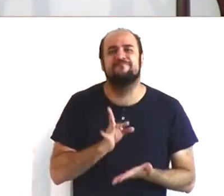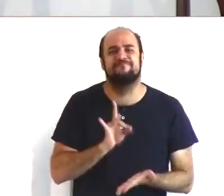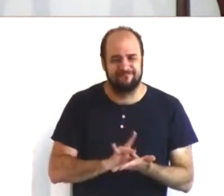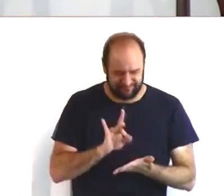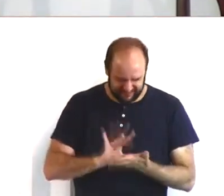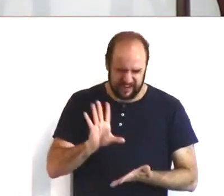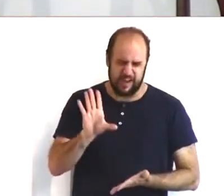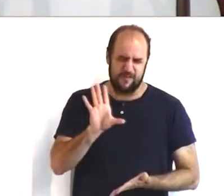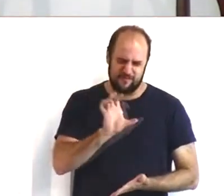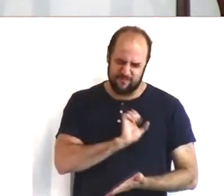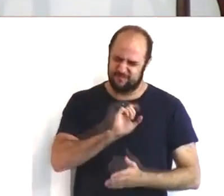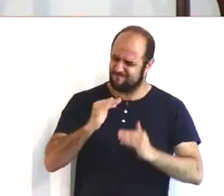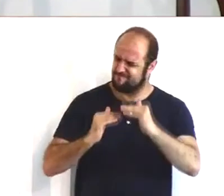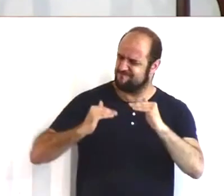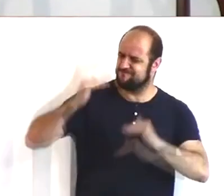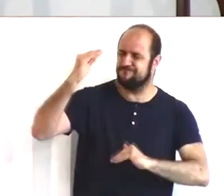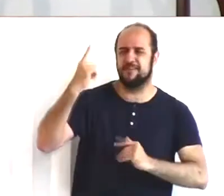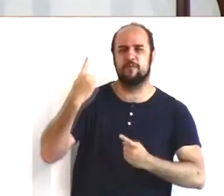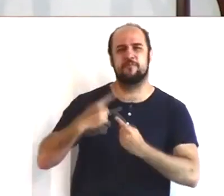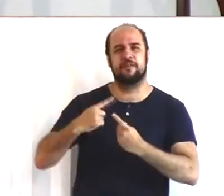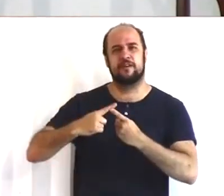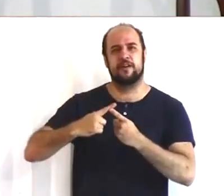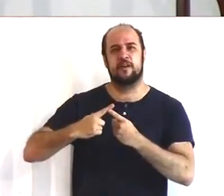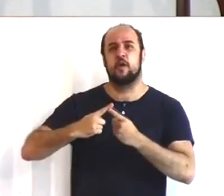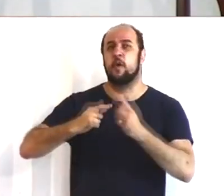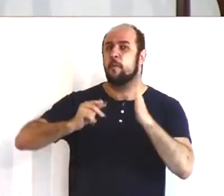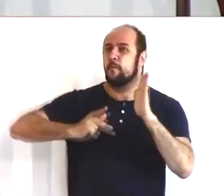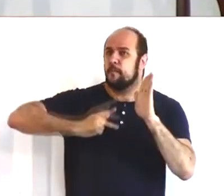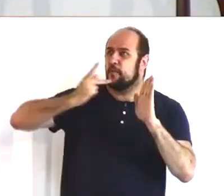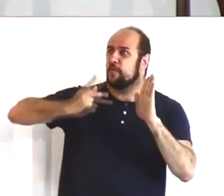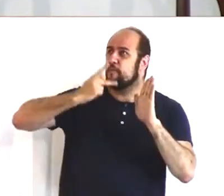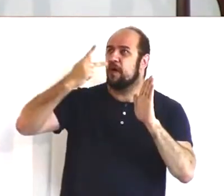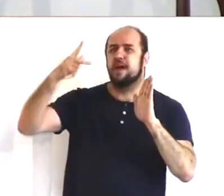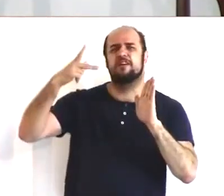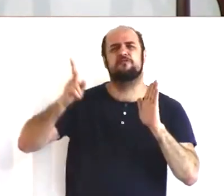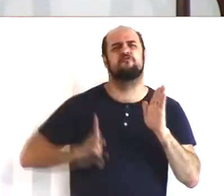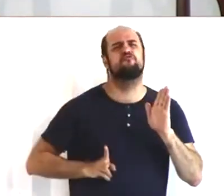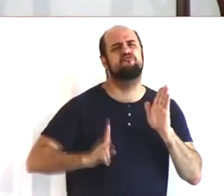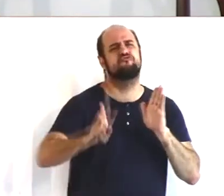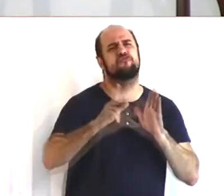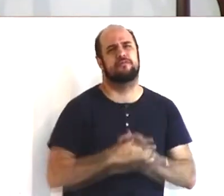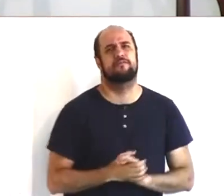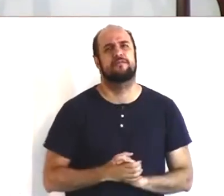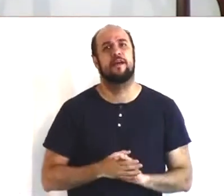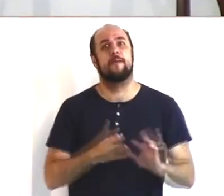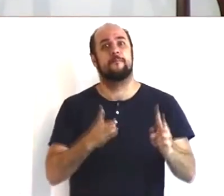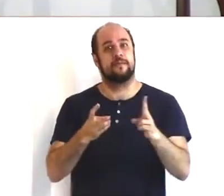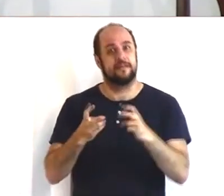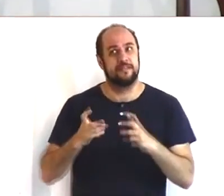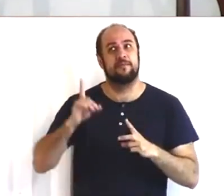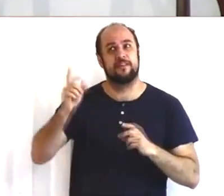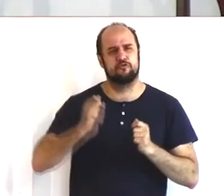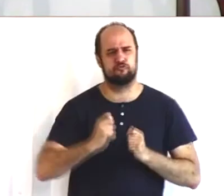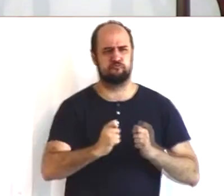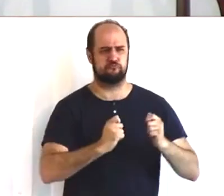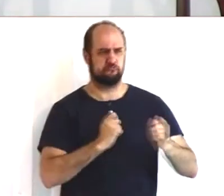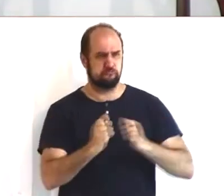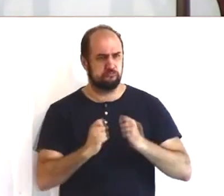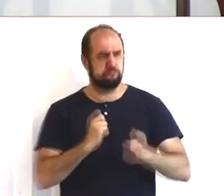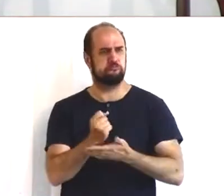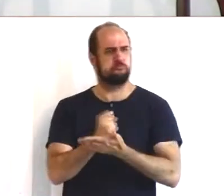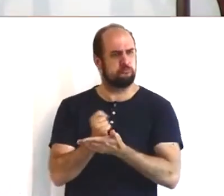porque Ele cumpre a sua promessa. Se perceber que Deus não perdeu o controle é evidência de